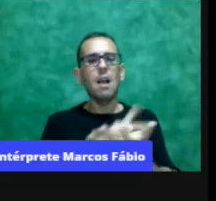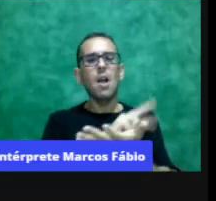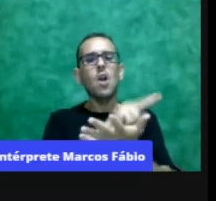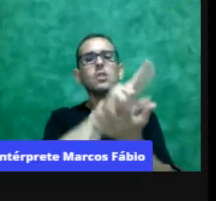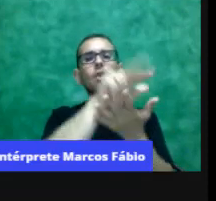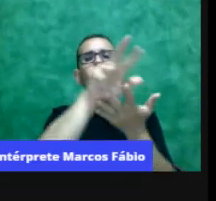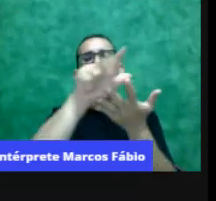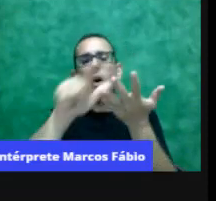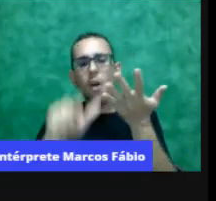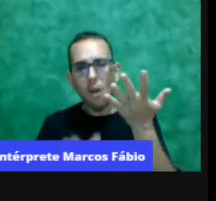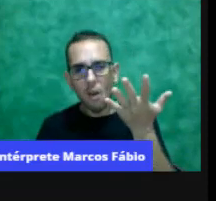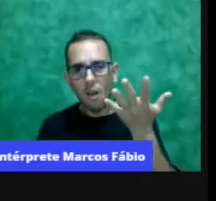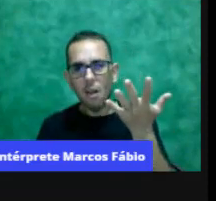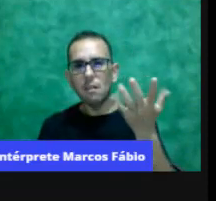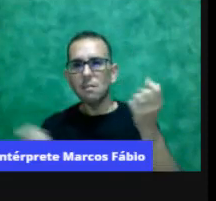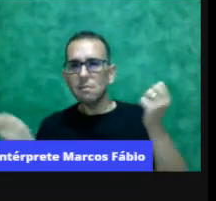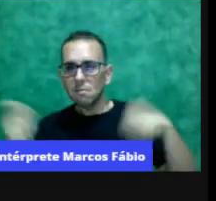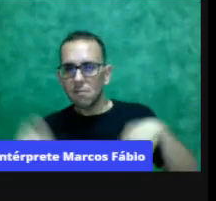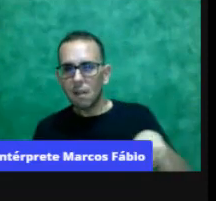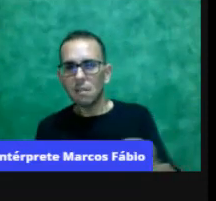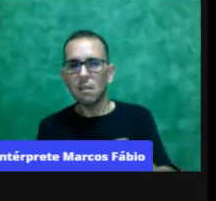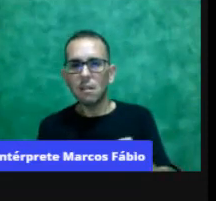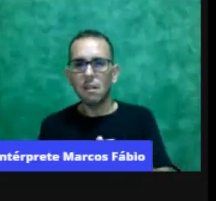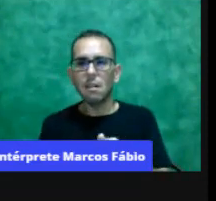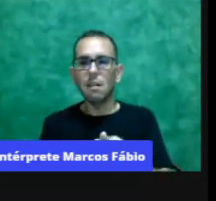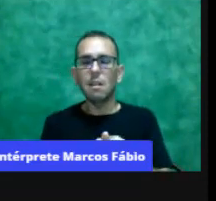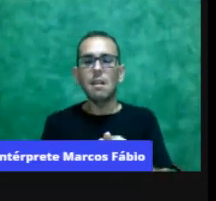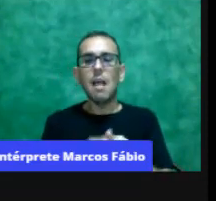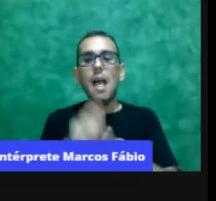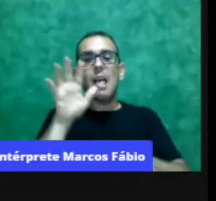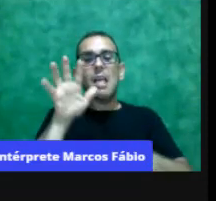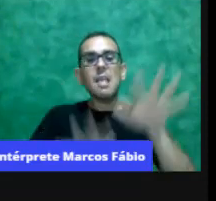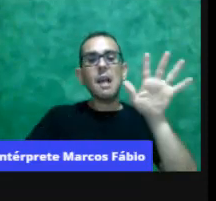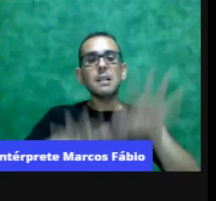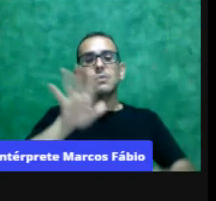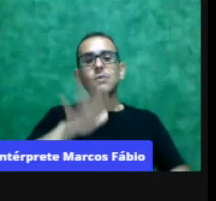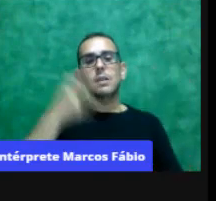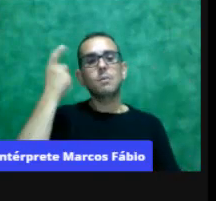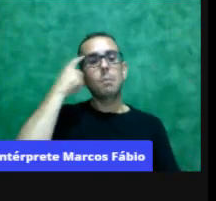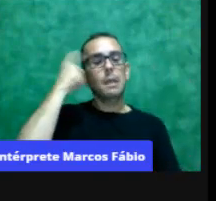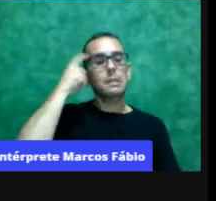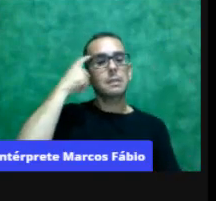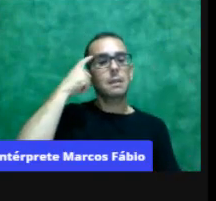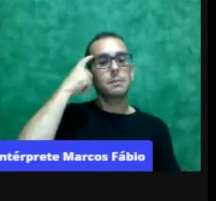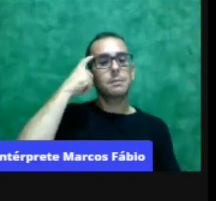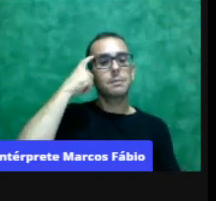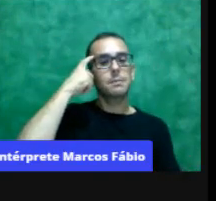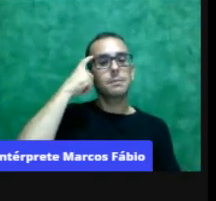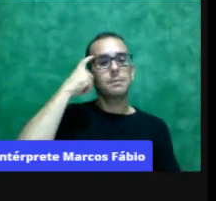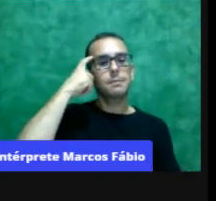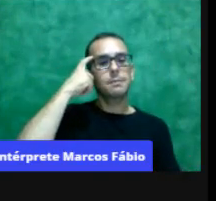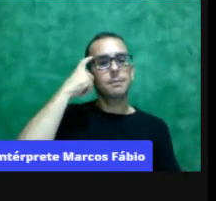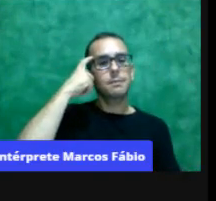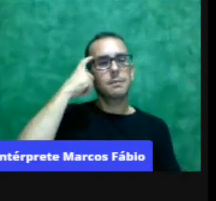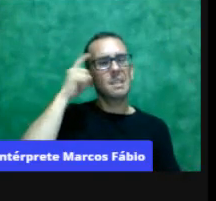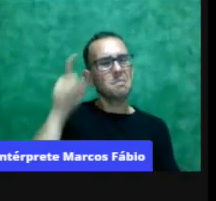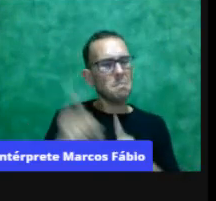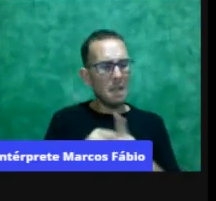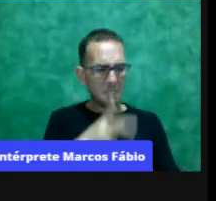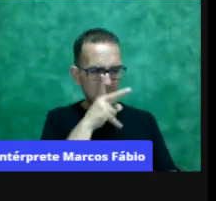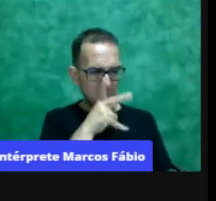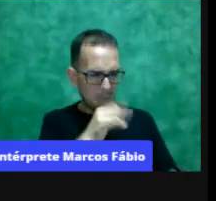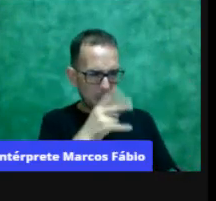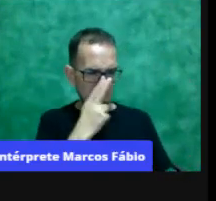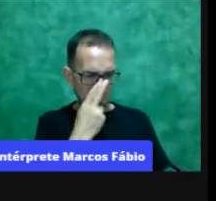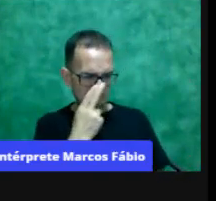história está ali, a gente acha que está muito comprida, e aí, às vezes, a gente pensa assim, nossa, mas o pai não vai ler, não vai ter